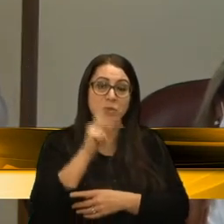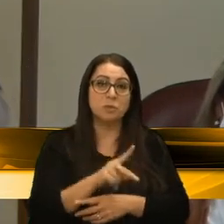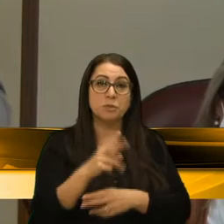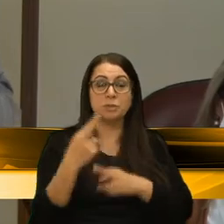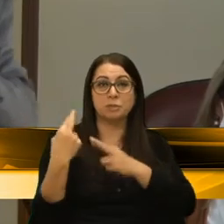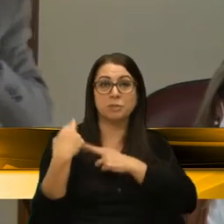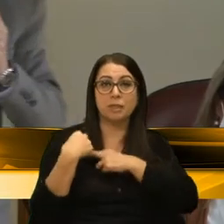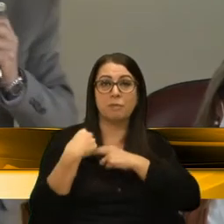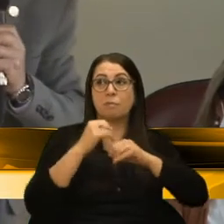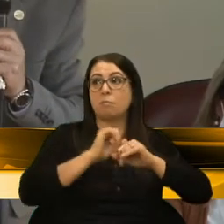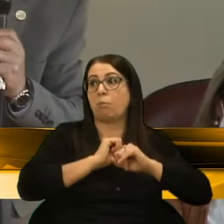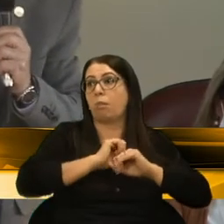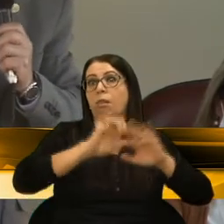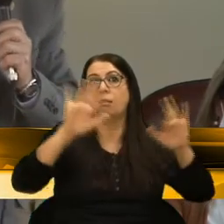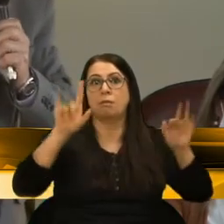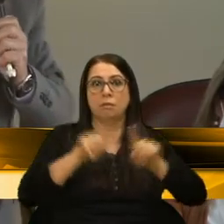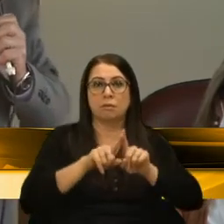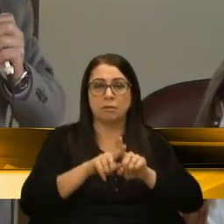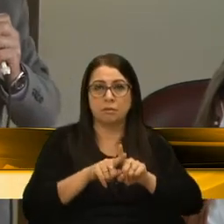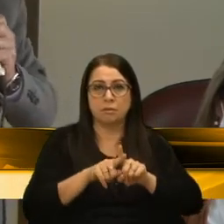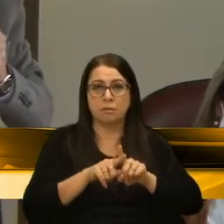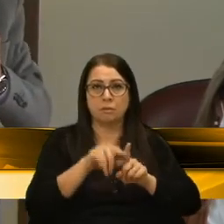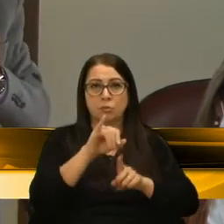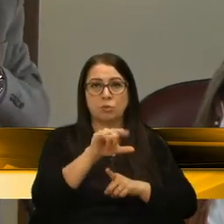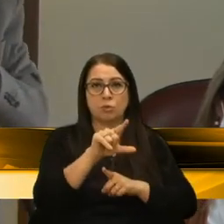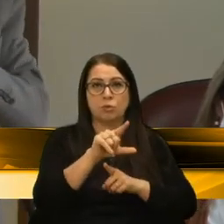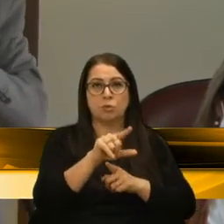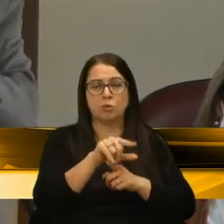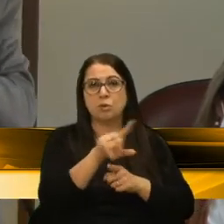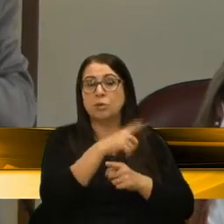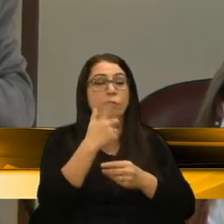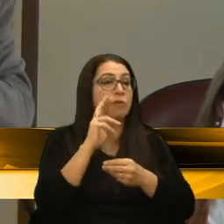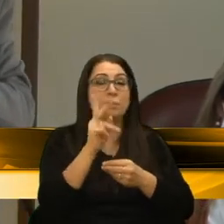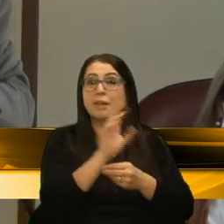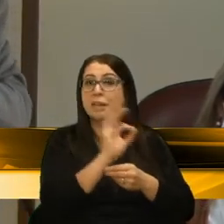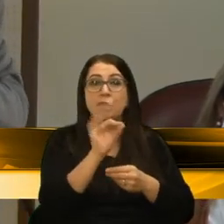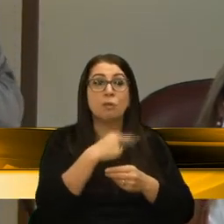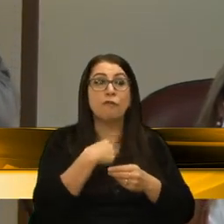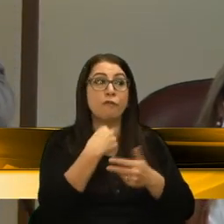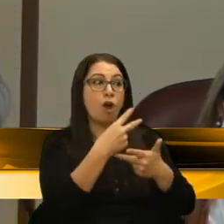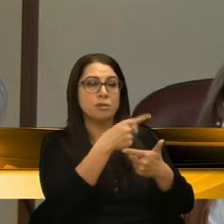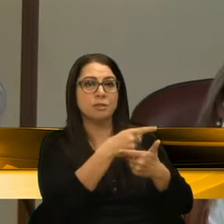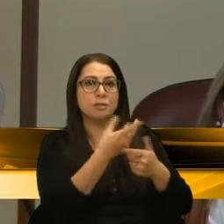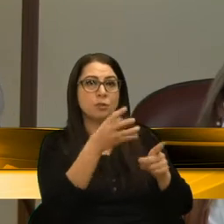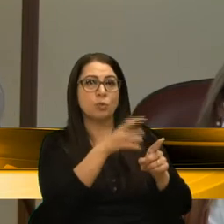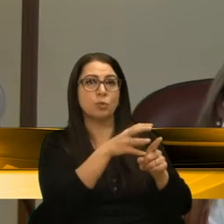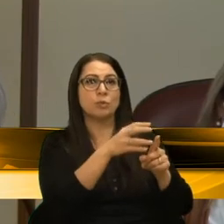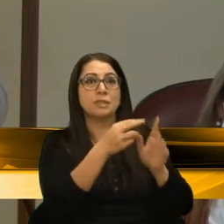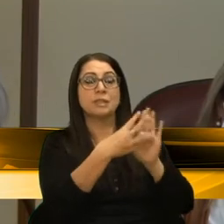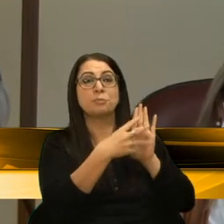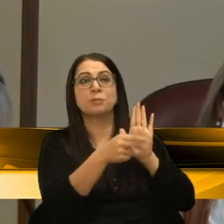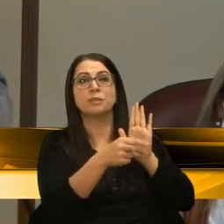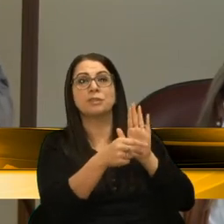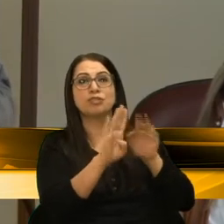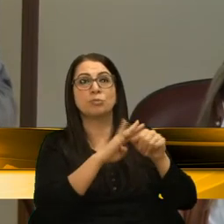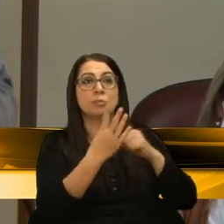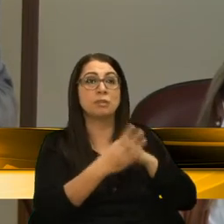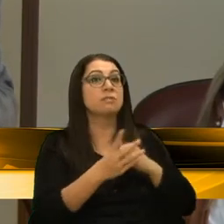um estardalhaço. Aí não se viu uma voz contra esse modelo de